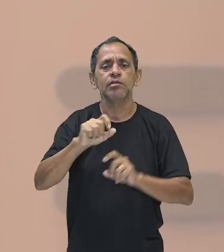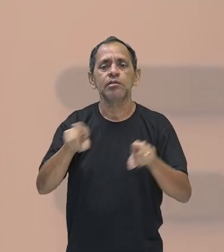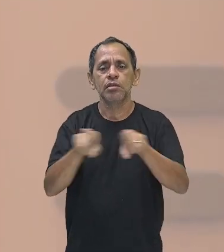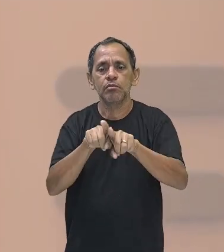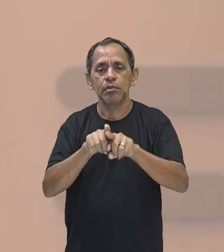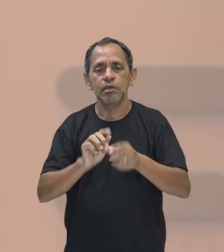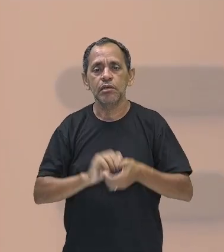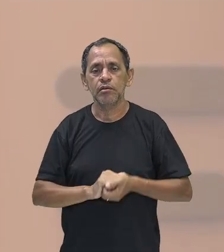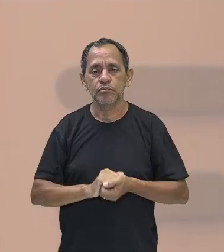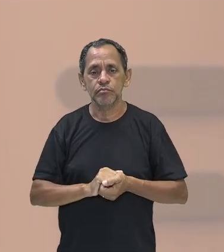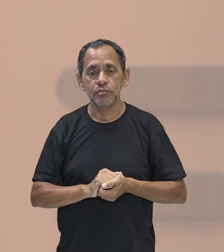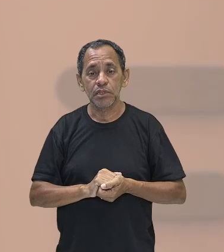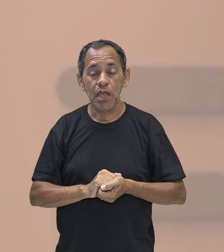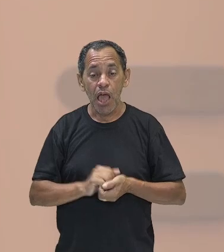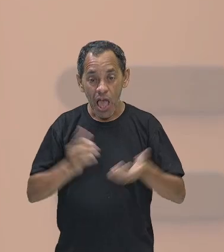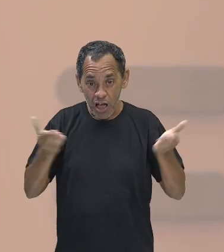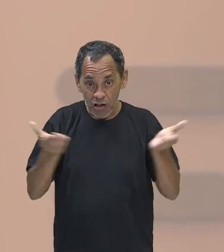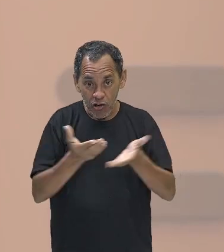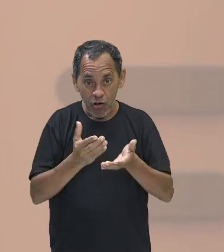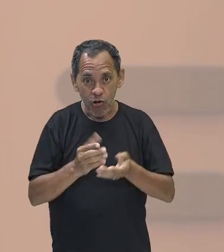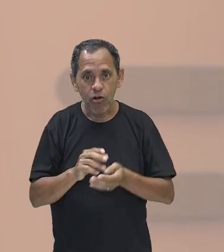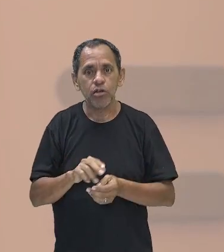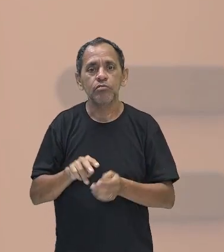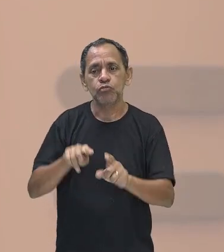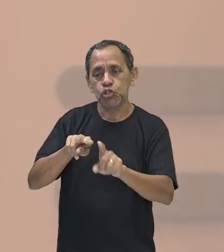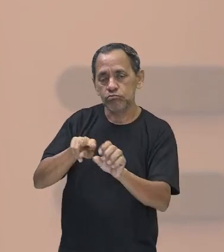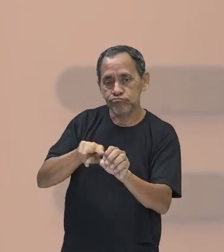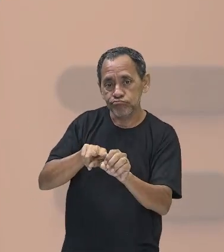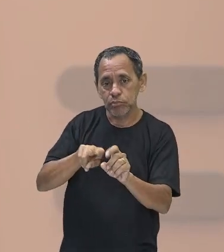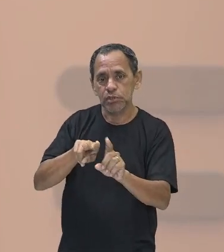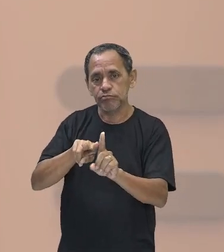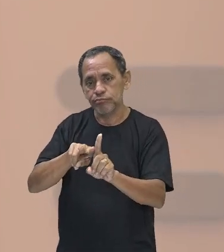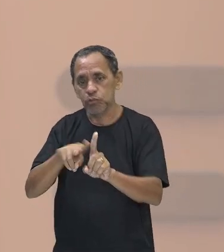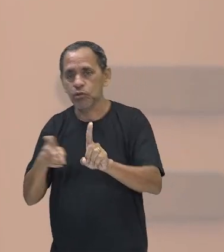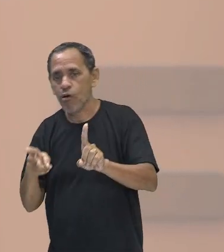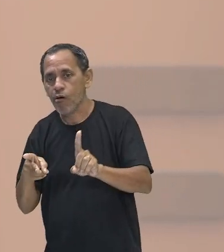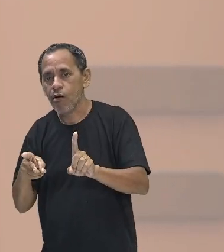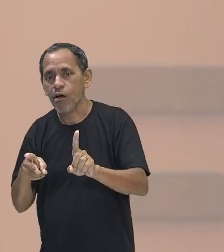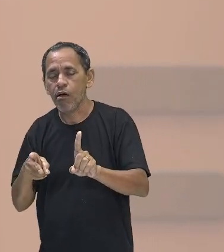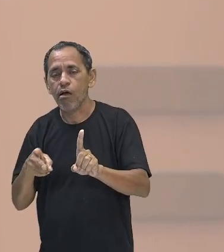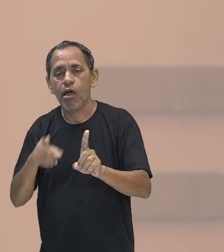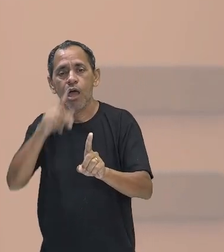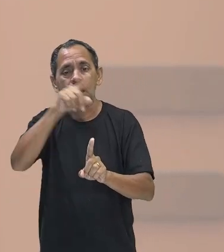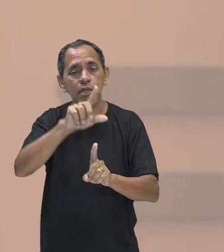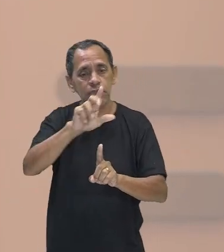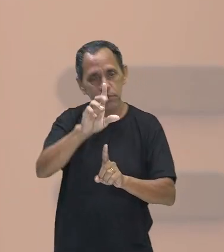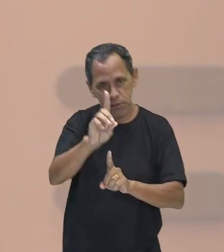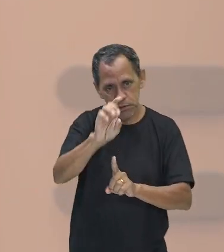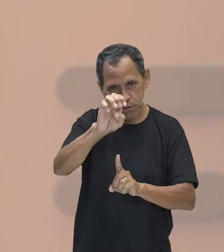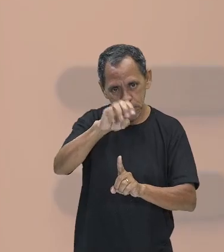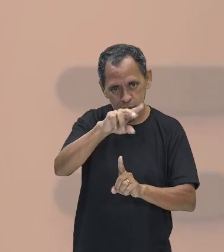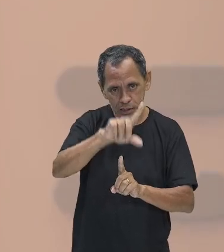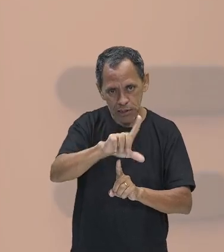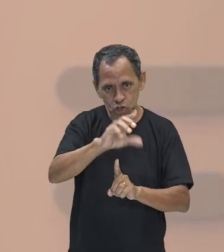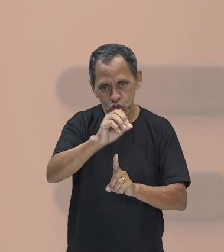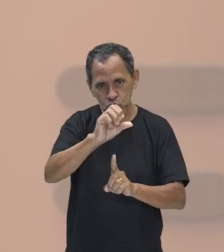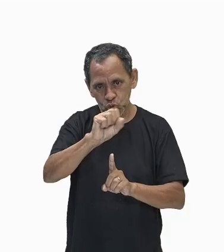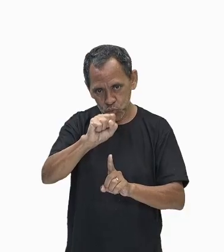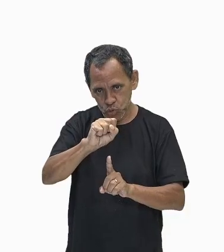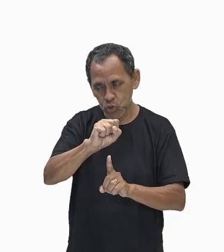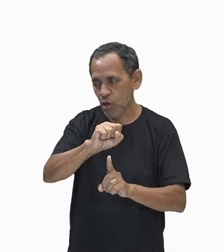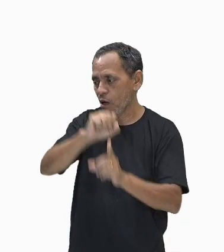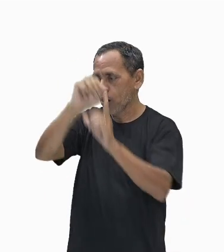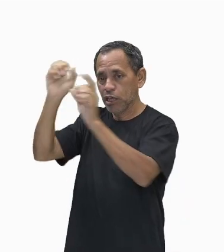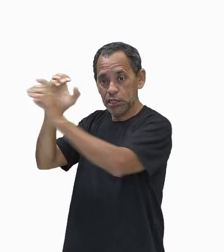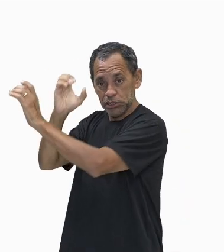quê? Agora, do outro lado, nós vamos ver, então, se agora Atenas tem Delos, a Liga de Delos, vamos, então, para a Confederação do